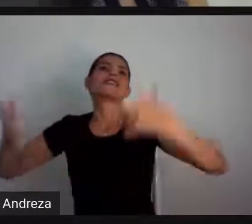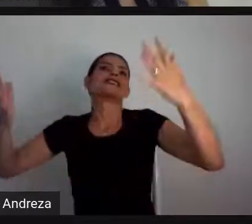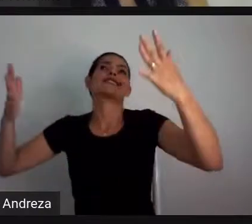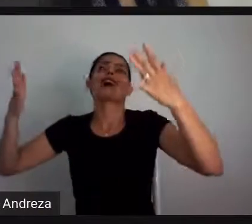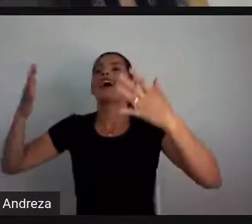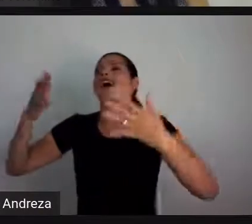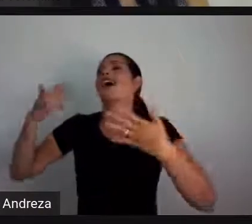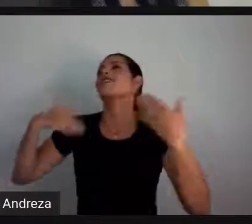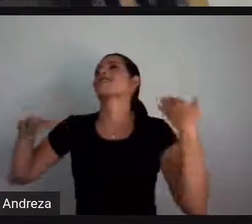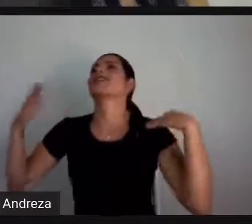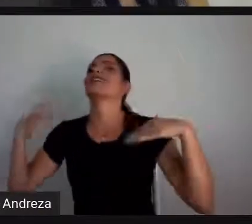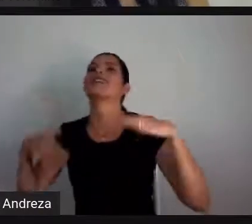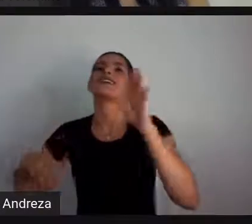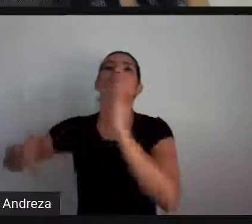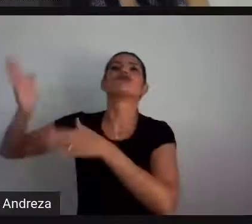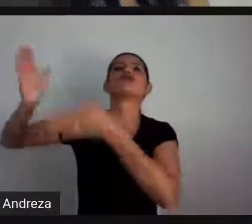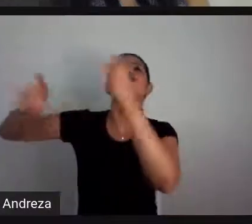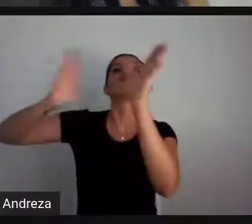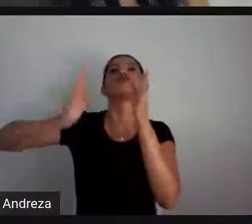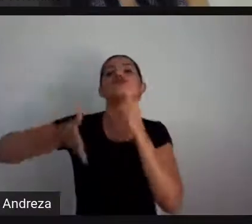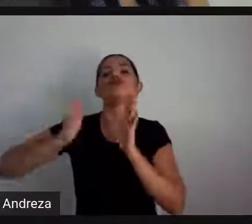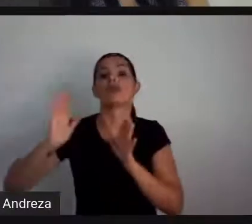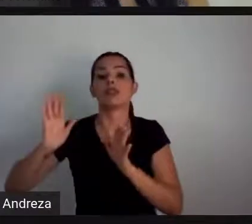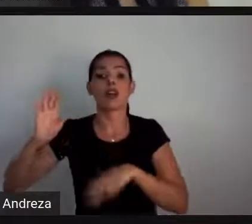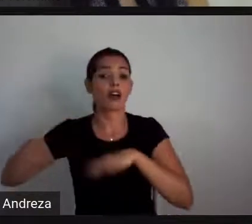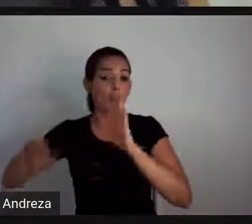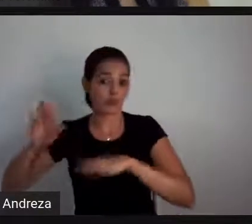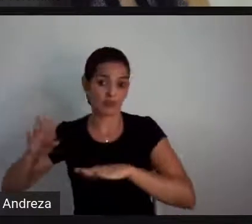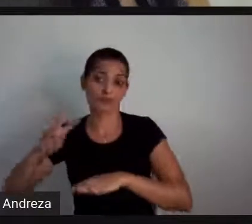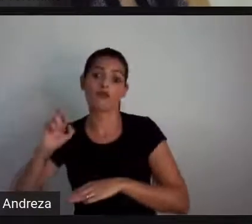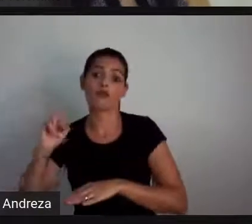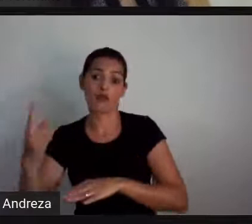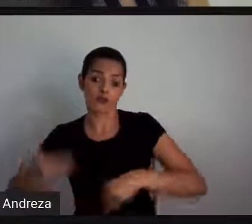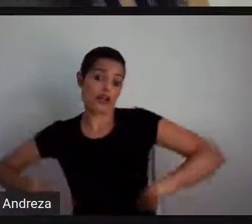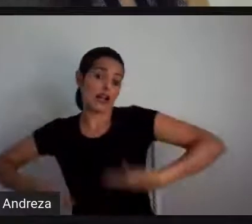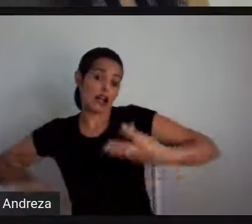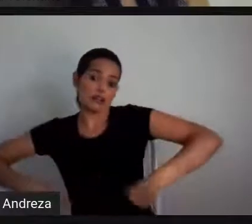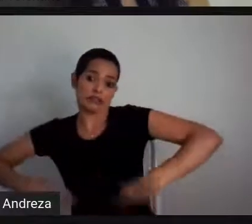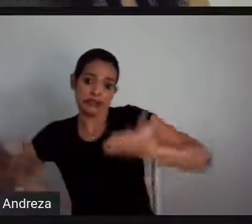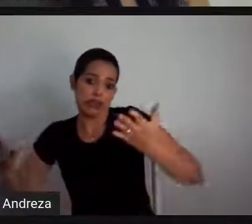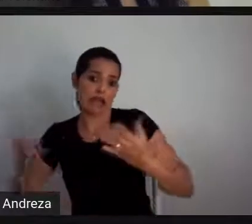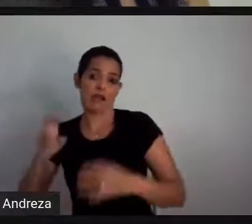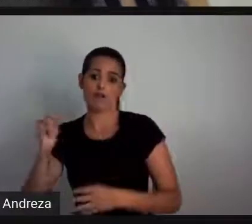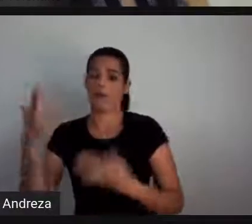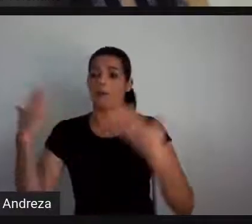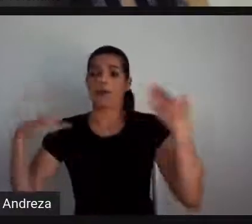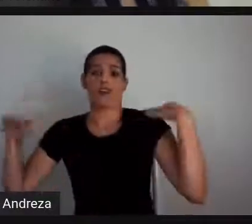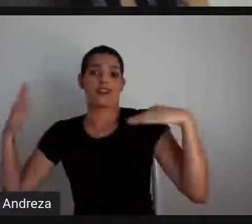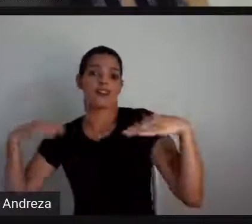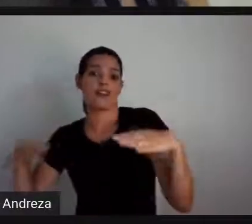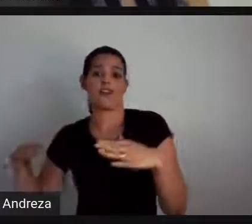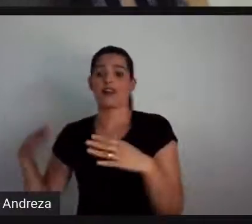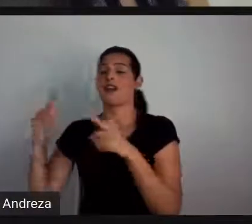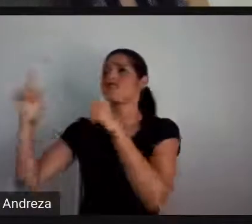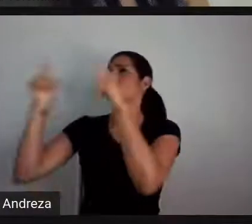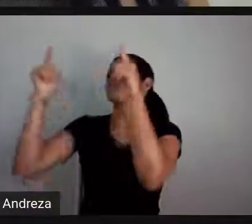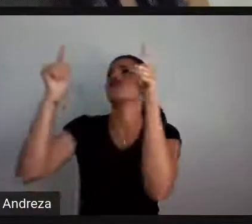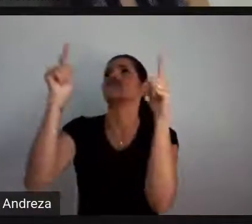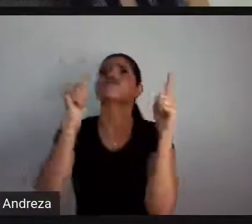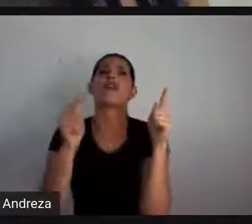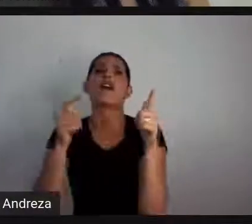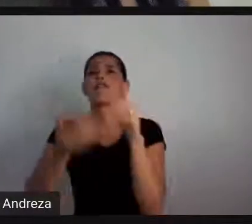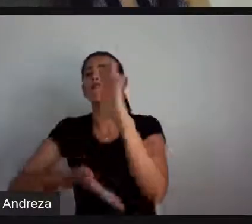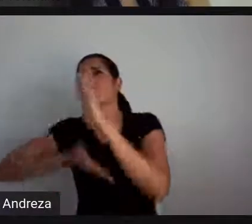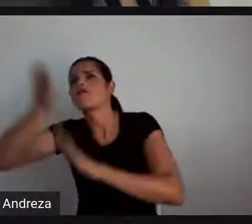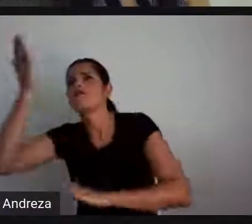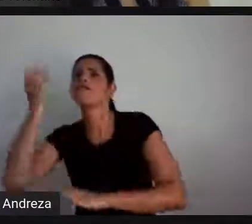querer expressar a minha liberdade usando o dinheiro. Então eu vou querer sair mais, eu vou querer fazer as coisas todas que eu tenho vontade, porque eu vou